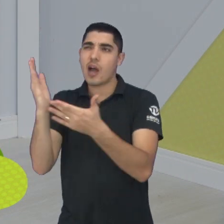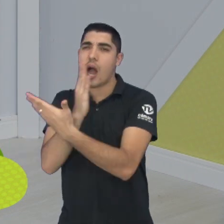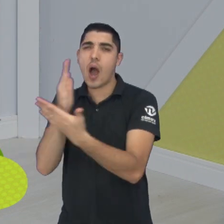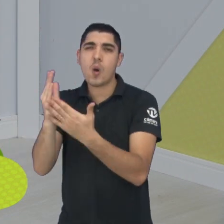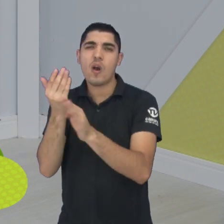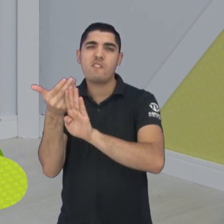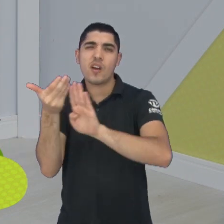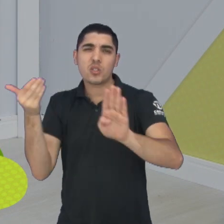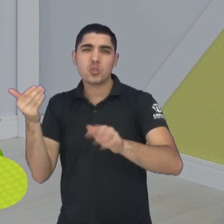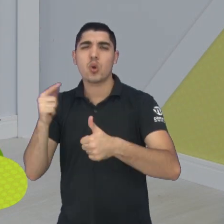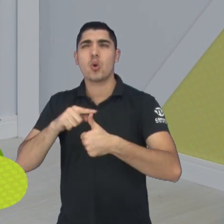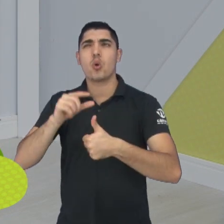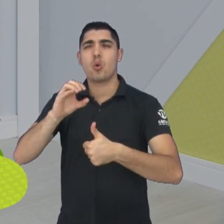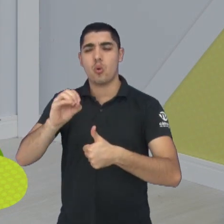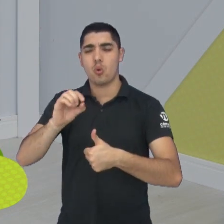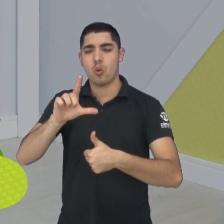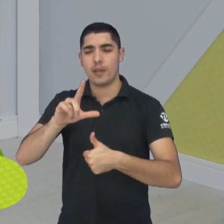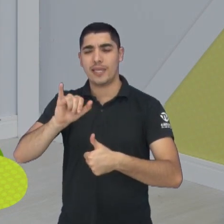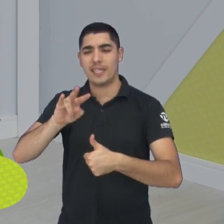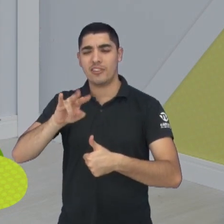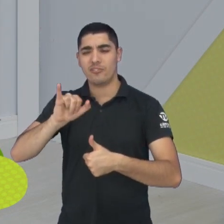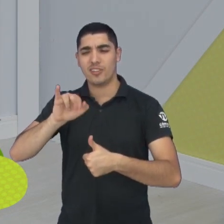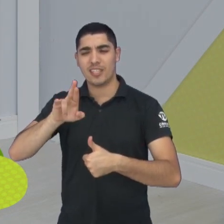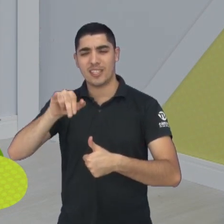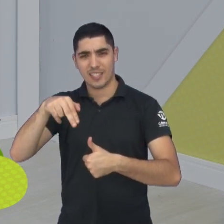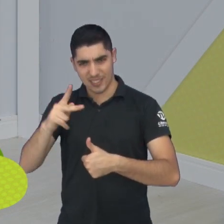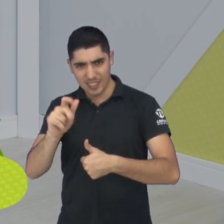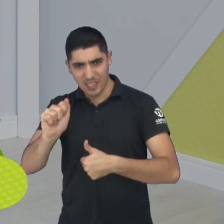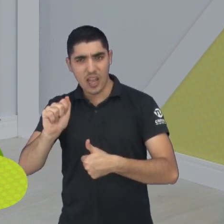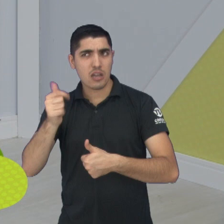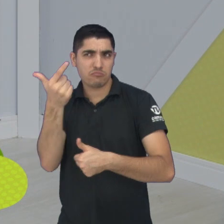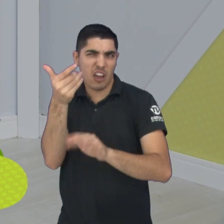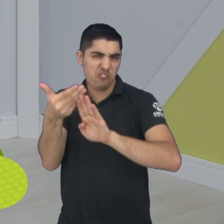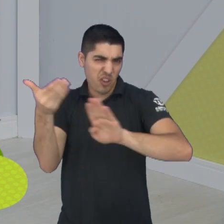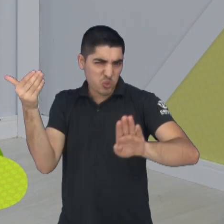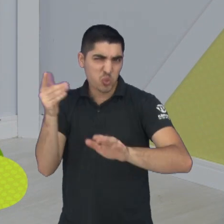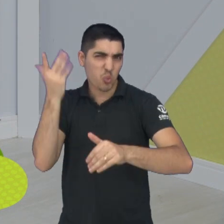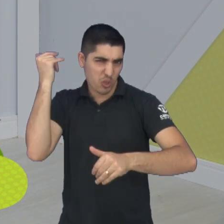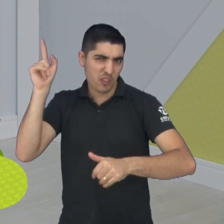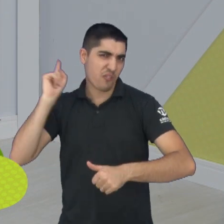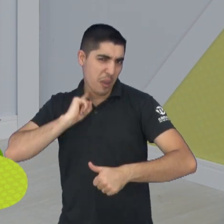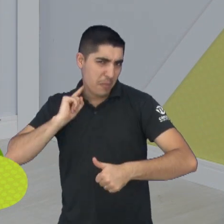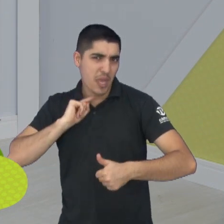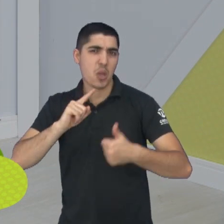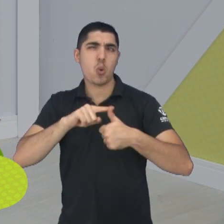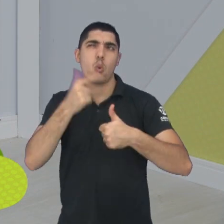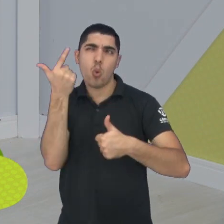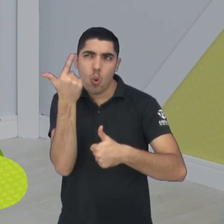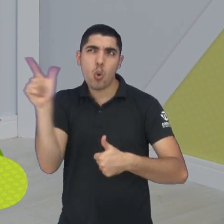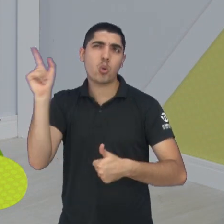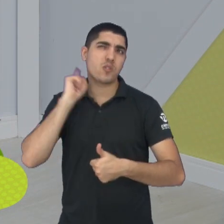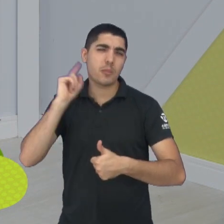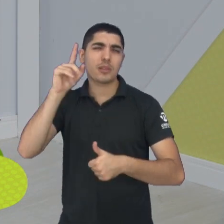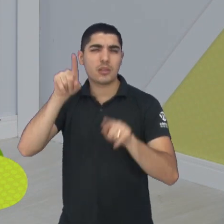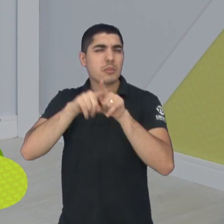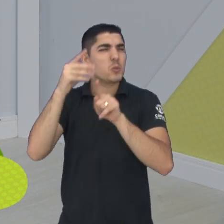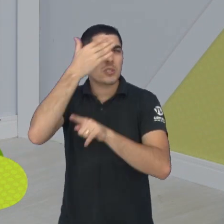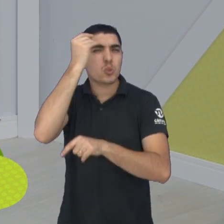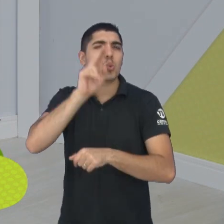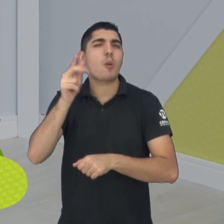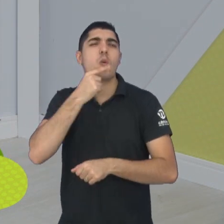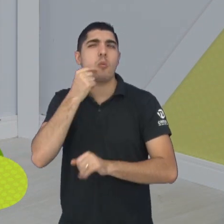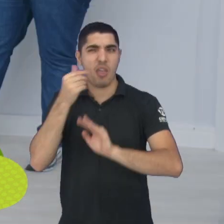tinha Olivinha, não tinha mais um atleta que eu não me lembro quem estava fora, jogador fundamental aí da equipe do Flamengo, mas te